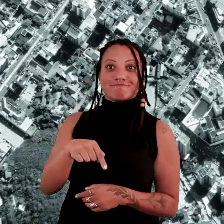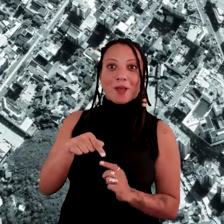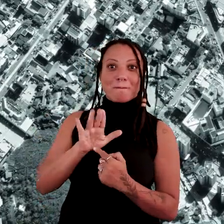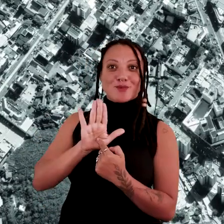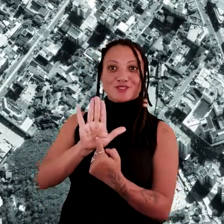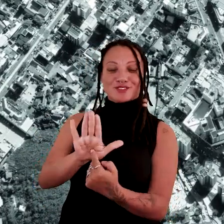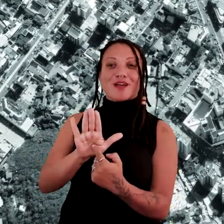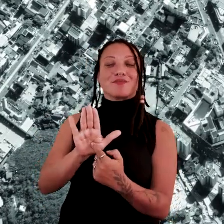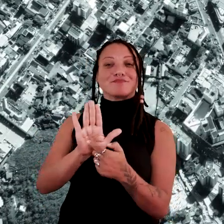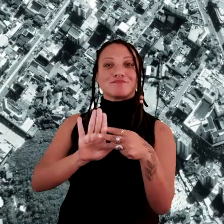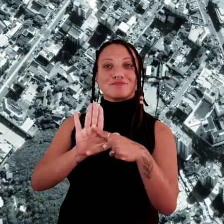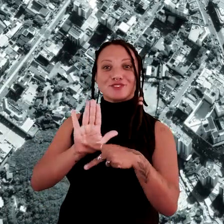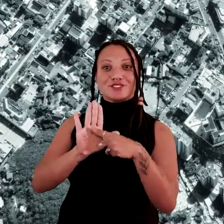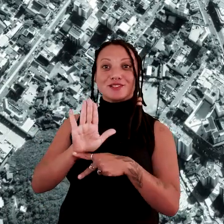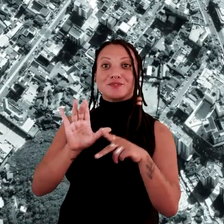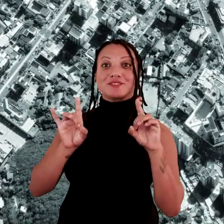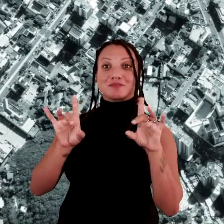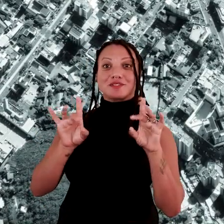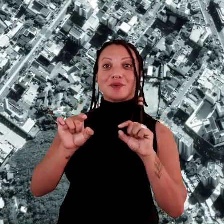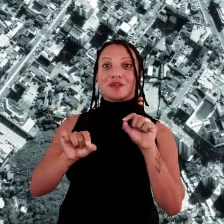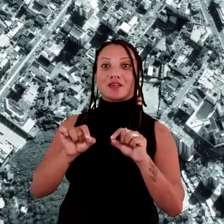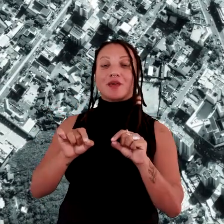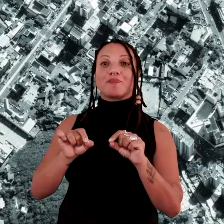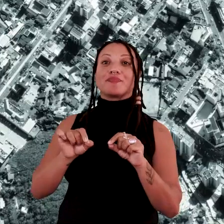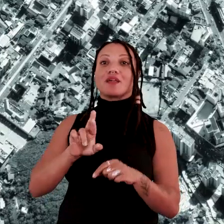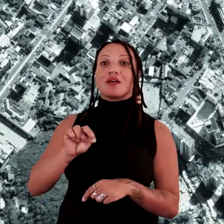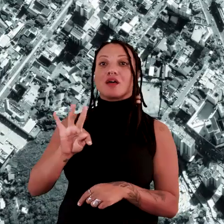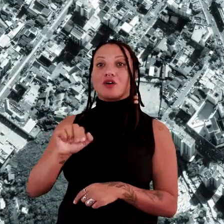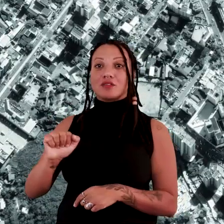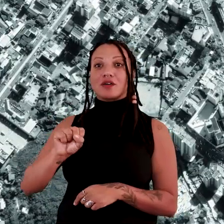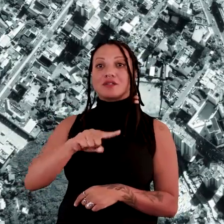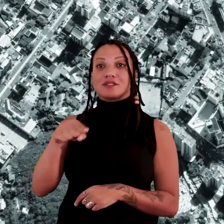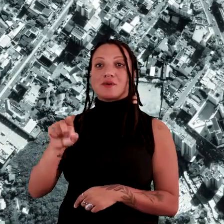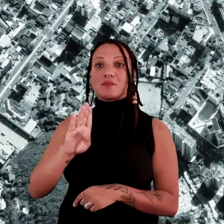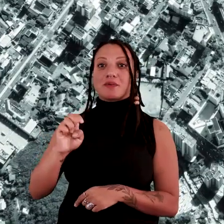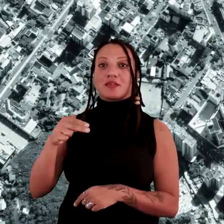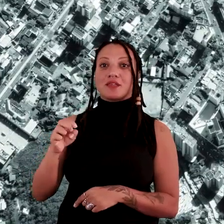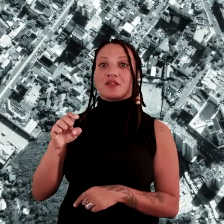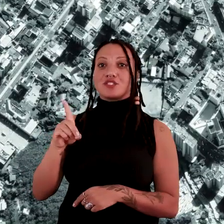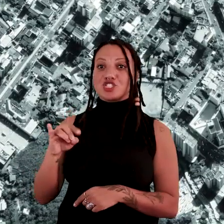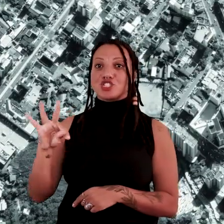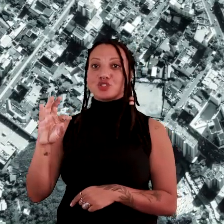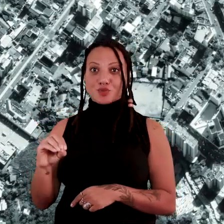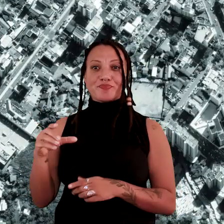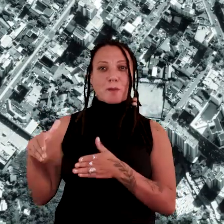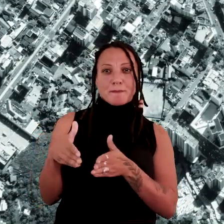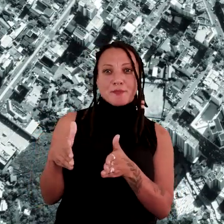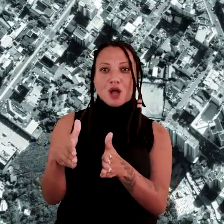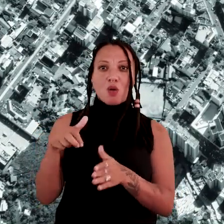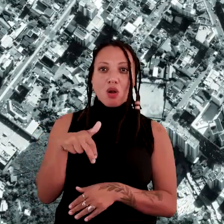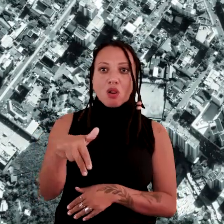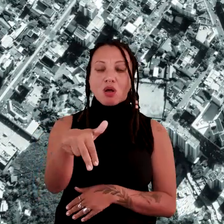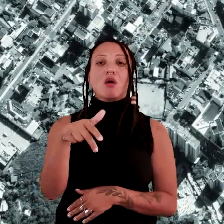gente implementou na cidade de Vitória, no bairro São Benedito, que fica localizado numa região chamada Território